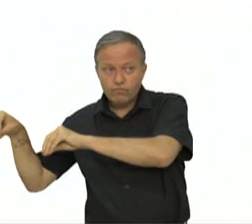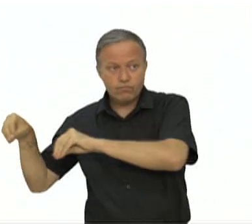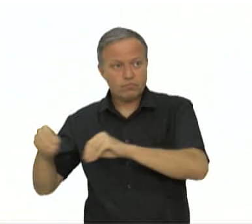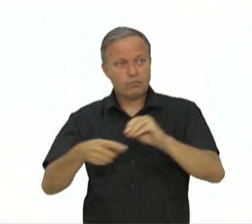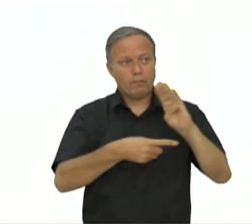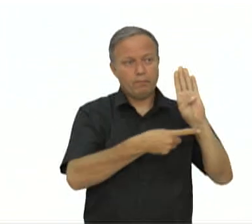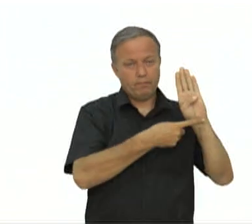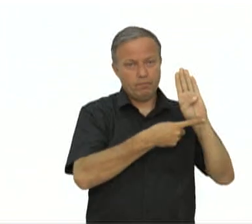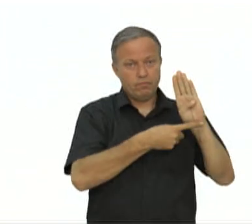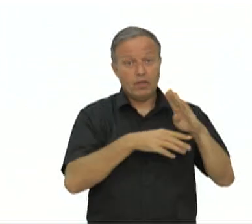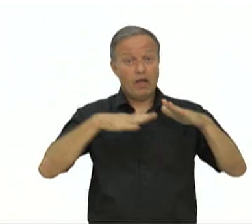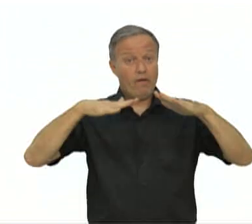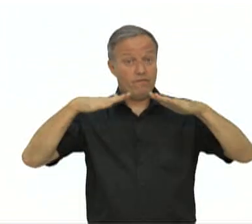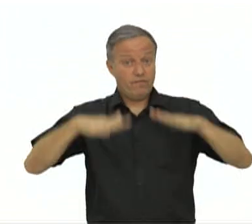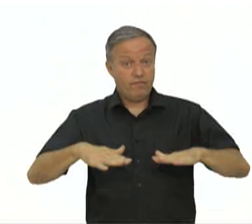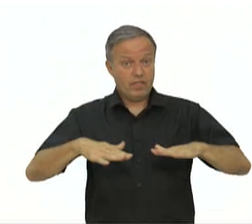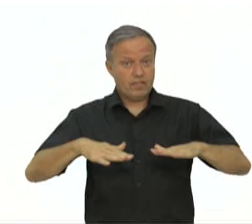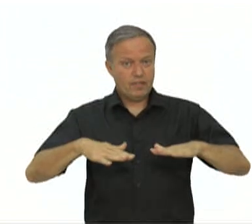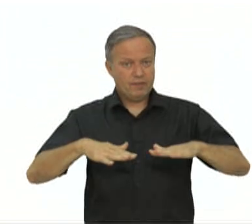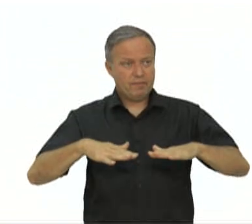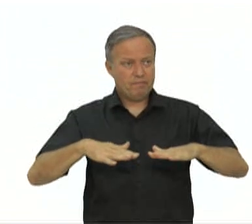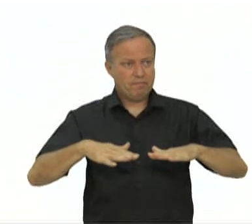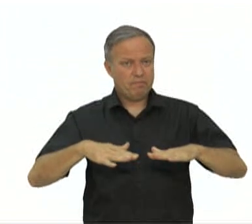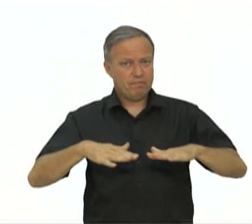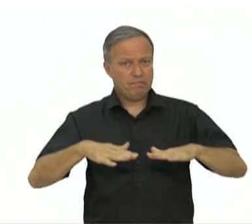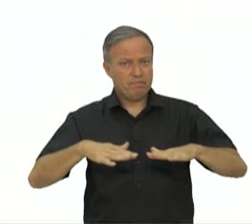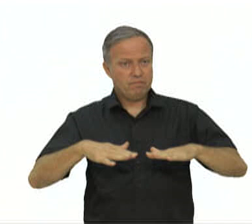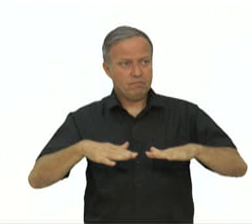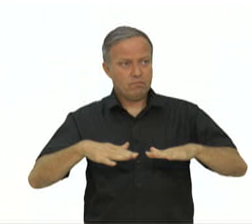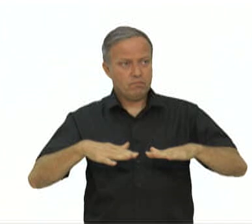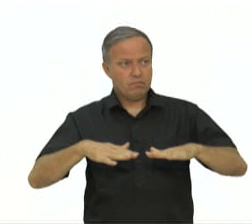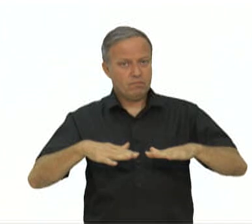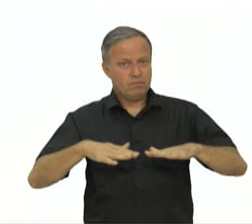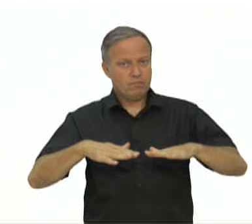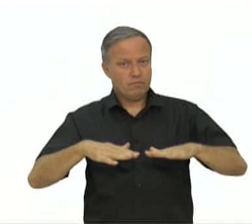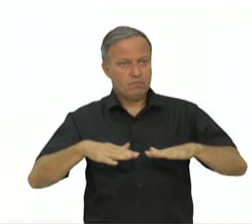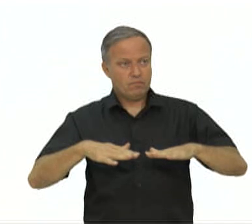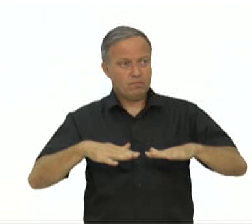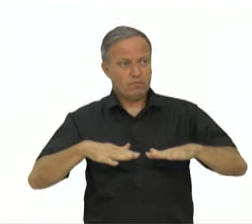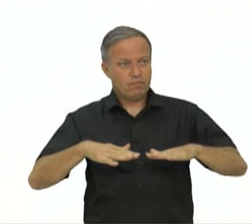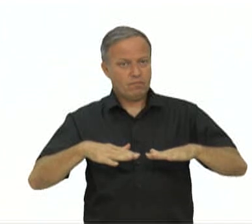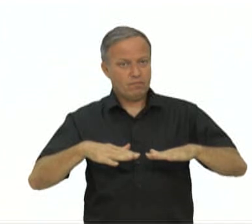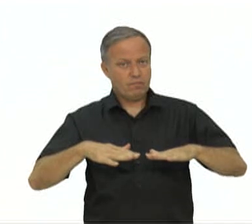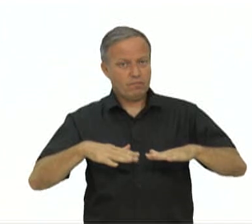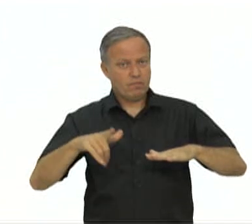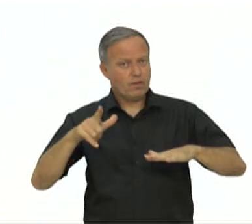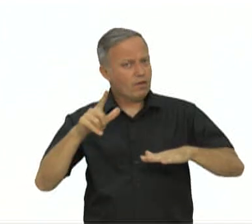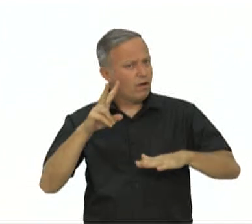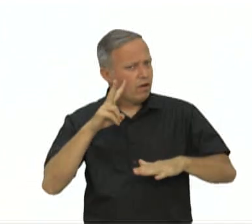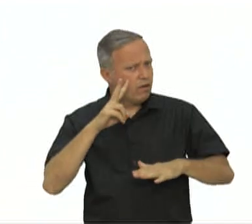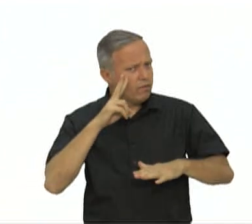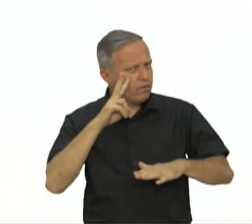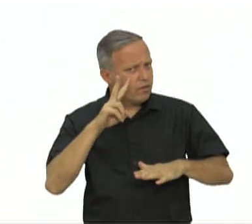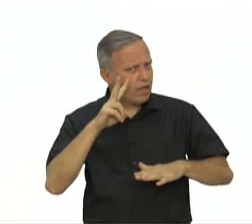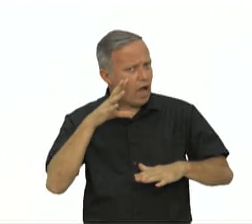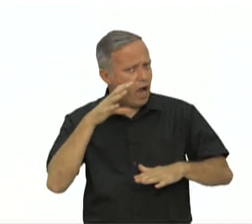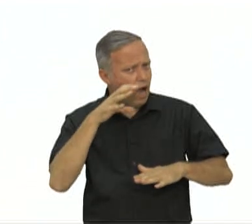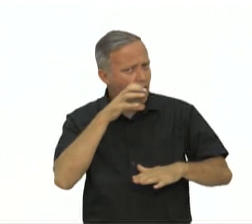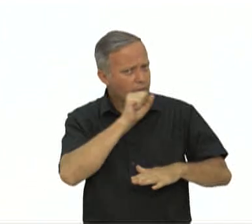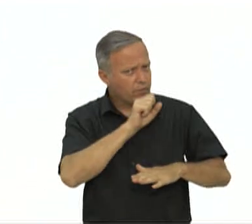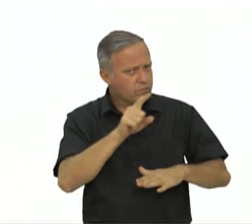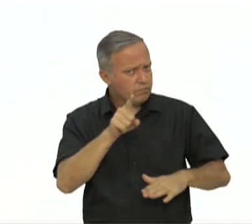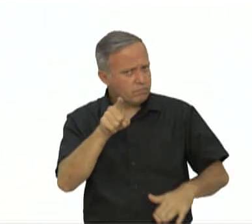Letra B, ser definitiva? Então, olha só, vou dar um tempinho que vai ser